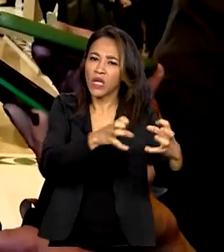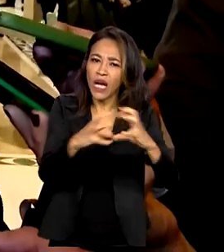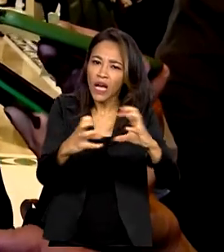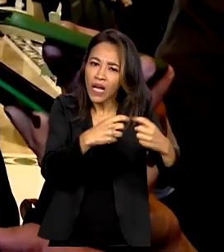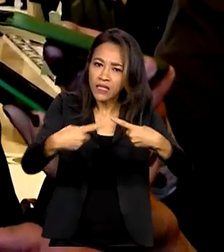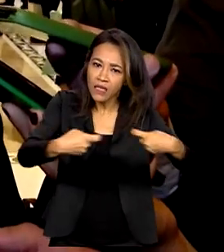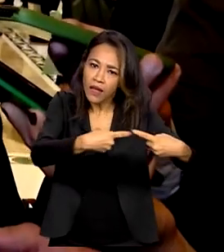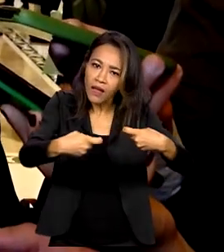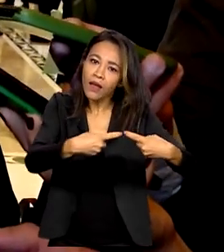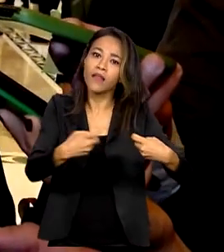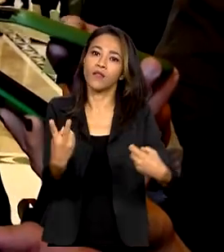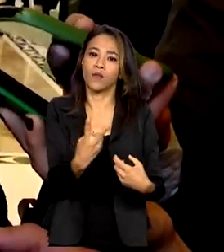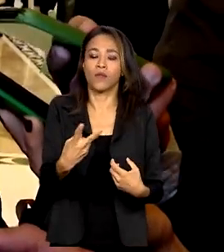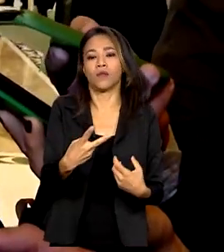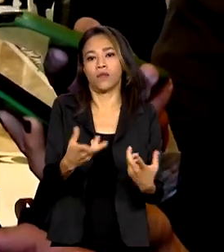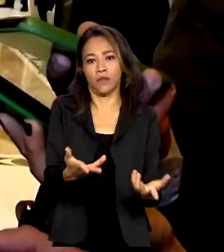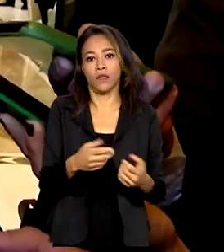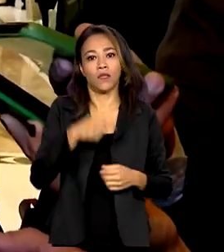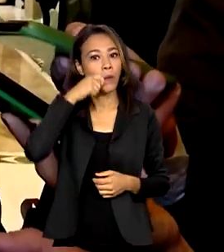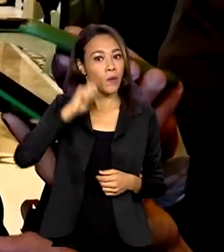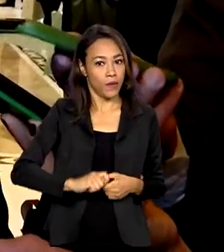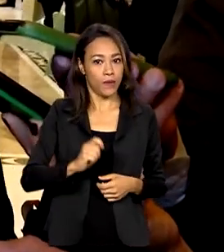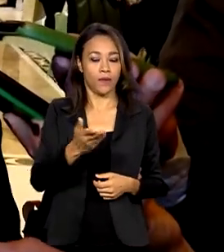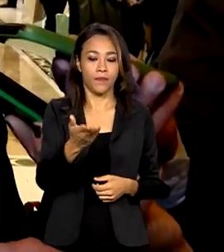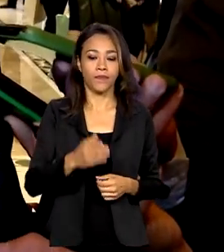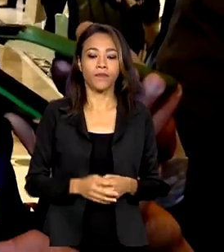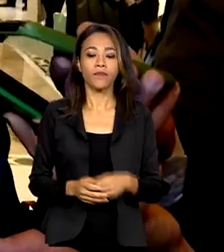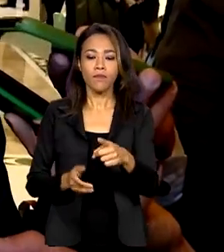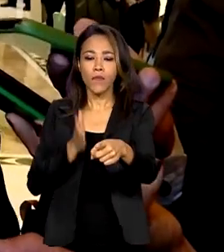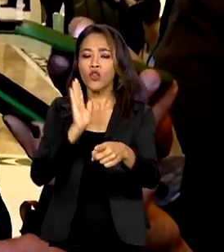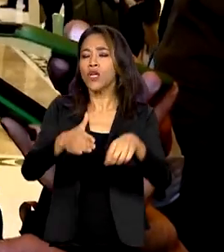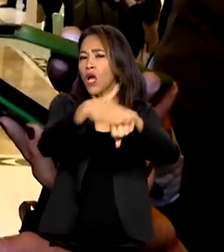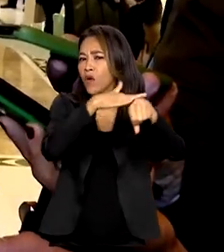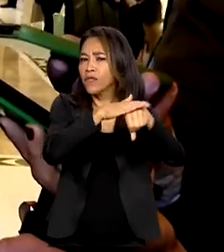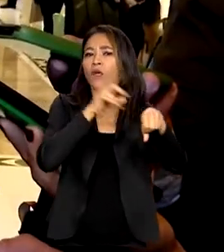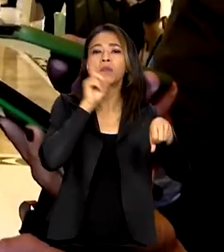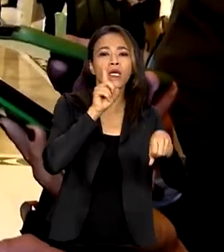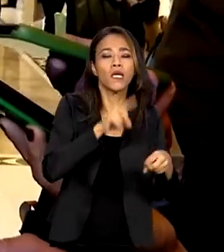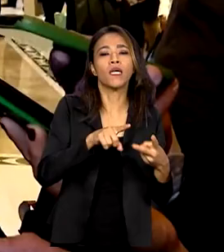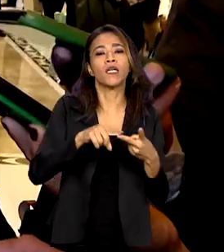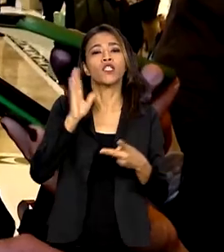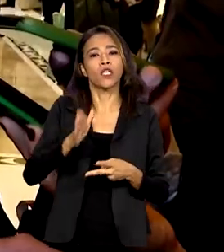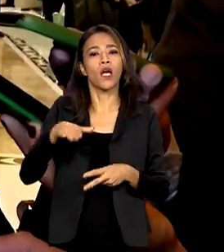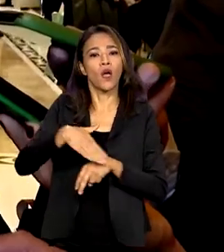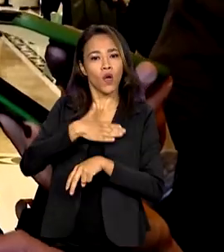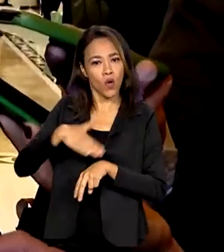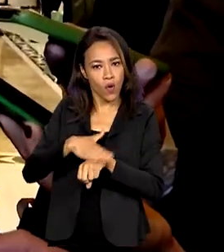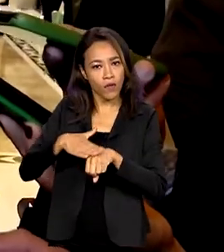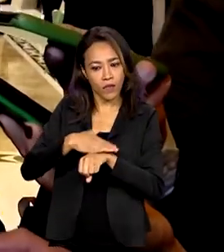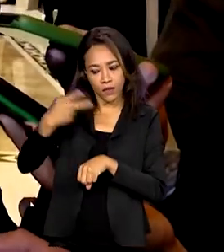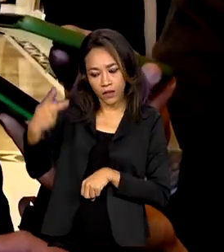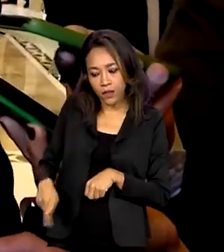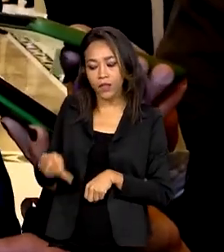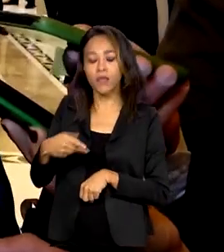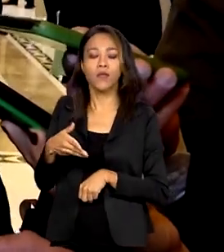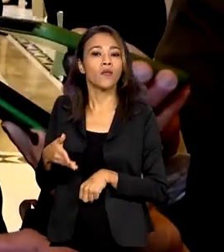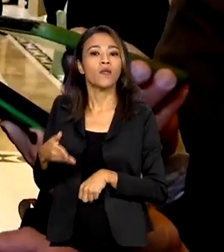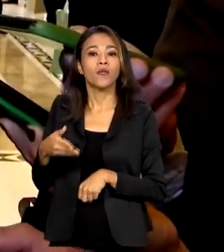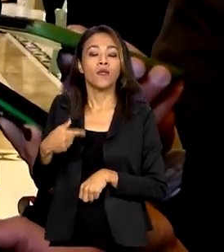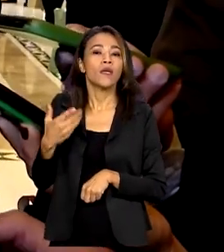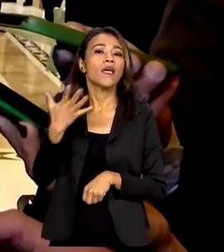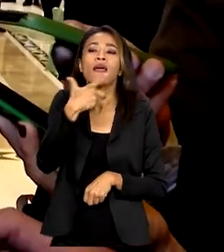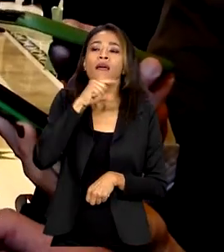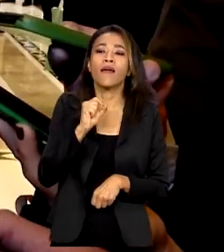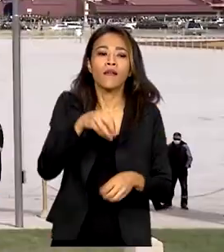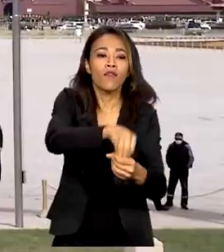os europeus, eu conversei isso com os americanos e conversei ontem, ou seja, quem é que não está na guerra que pode ajudar a